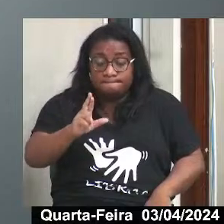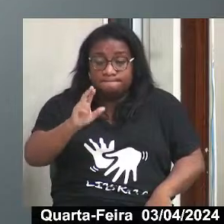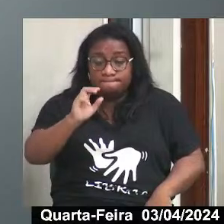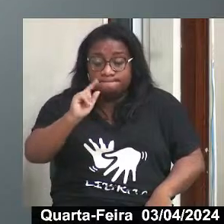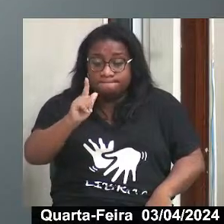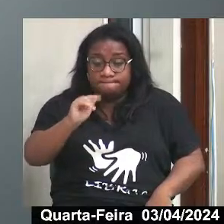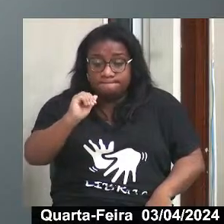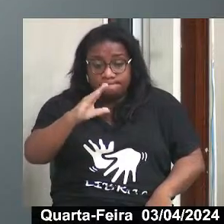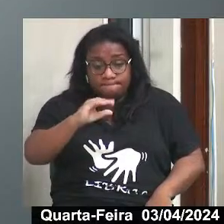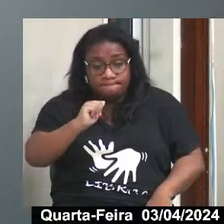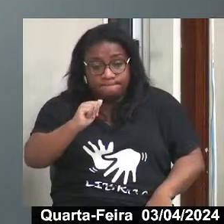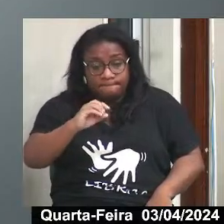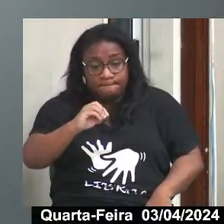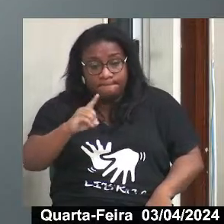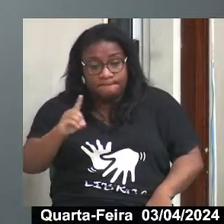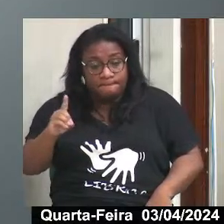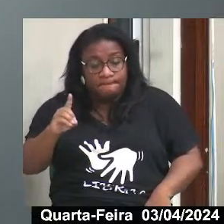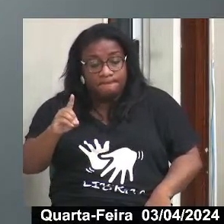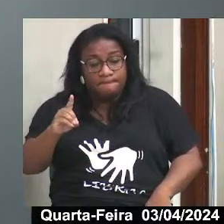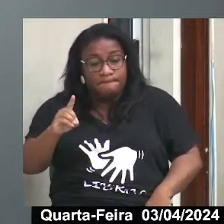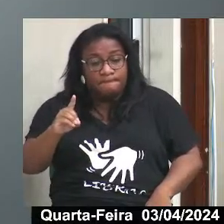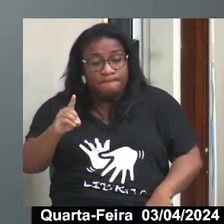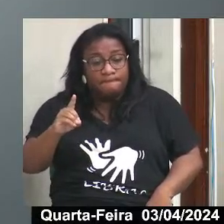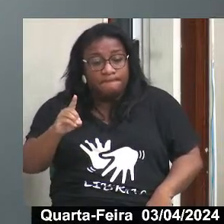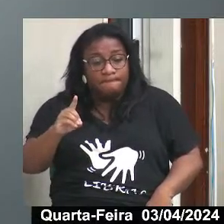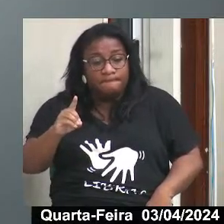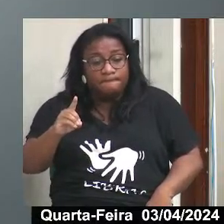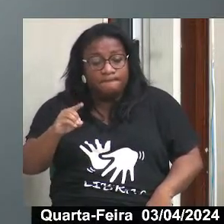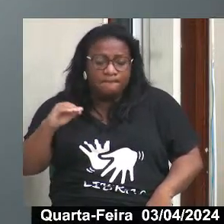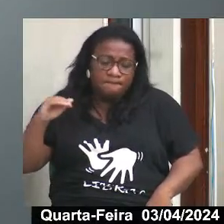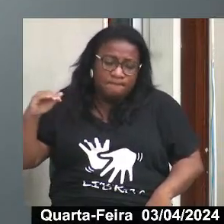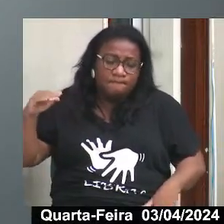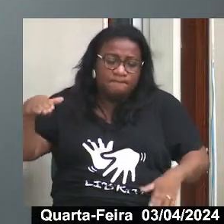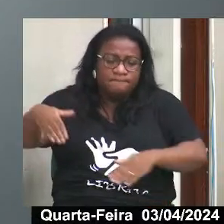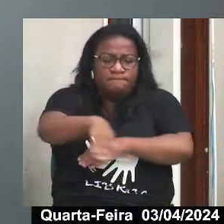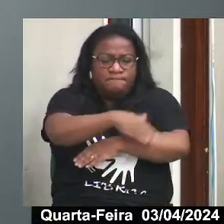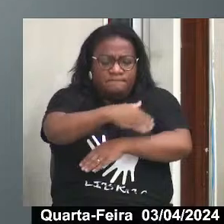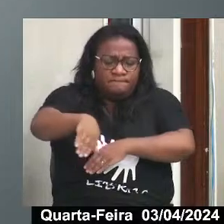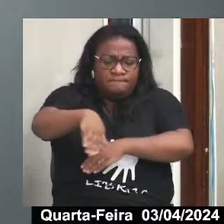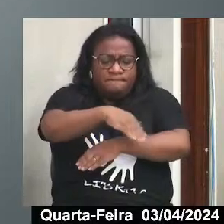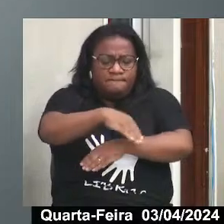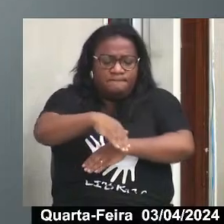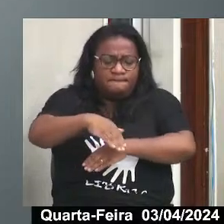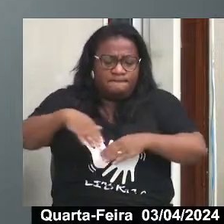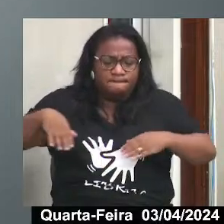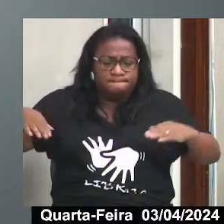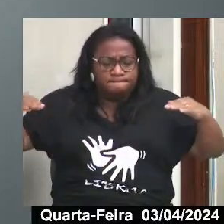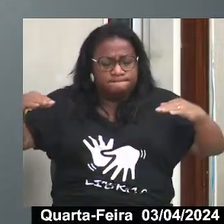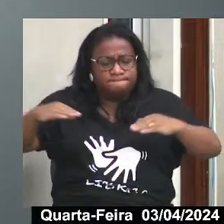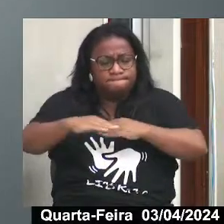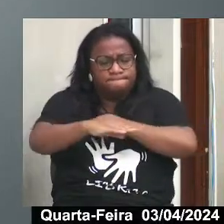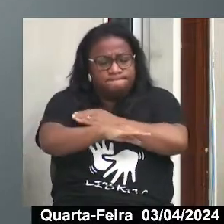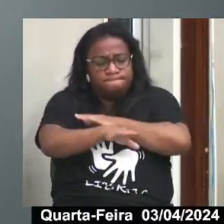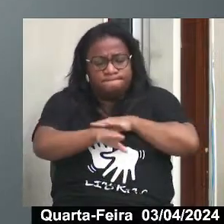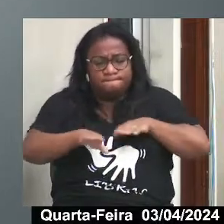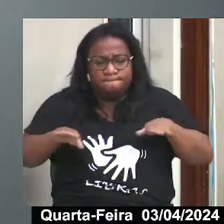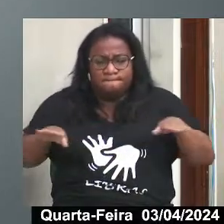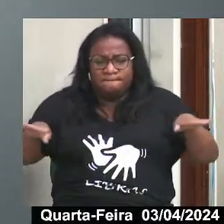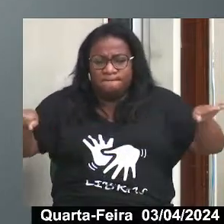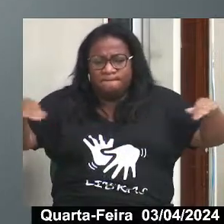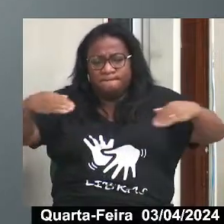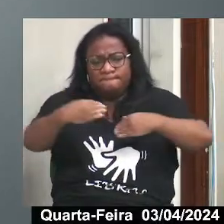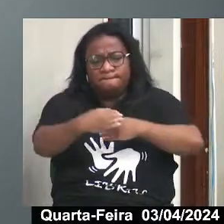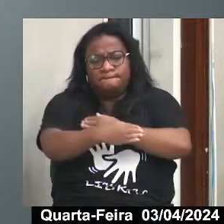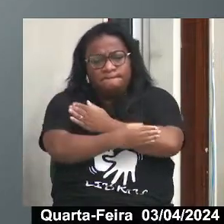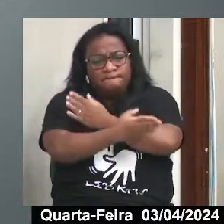ganhou demais, foi a região ali onde passa do Parque Pirajussara, com o Jardim Periquê, Castilho. Aquela